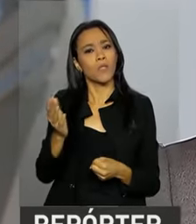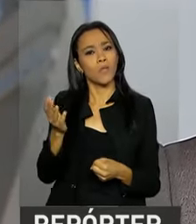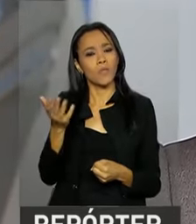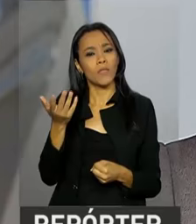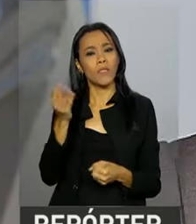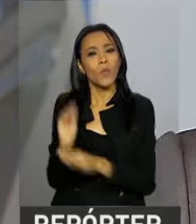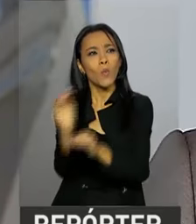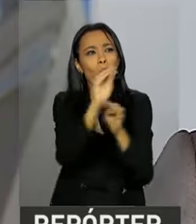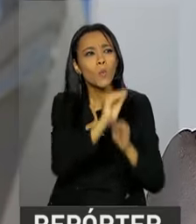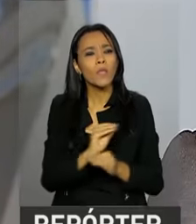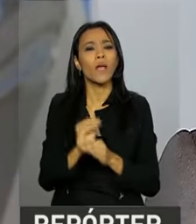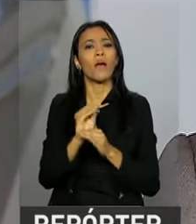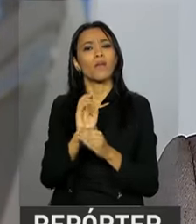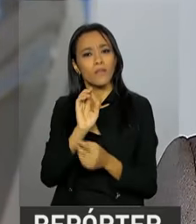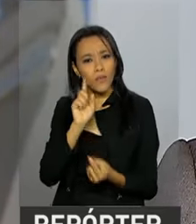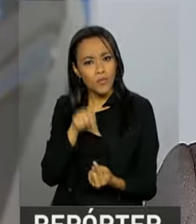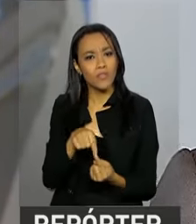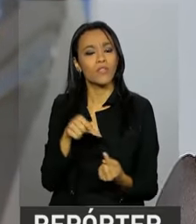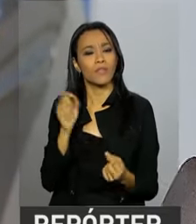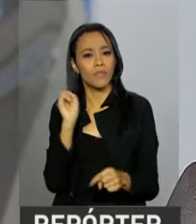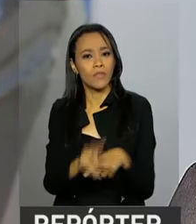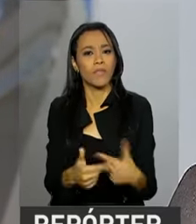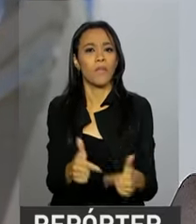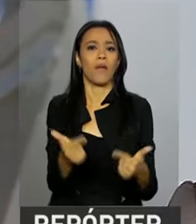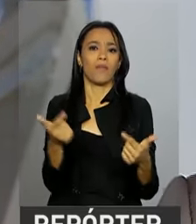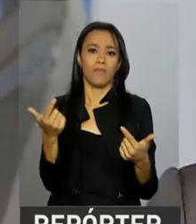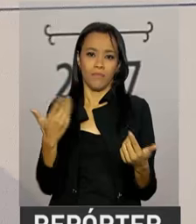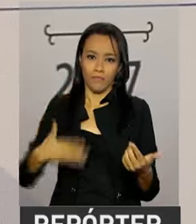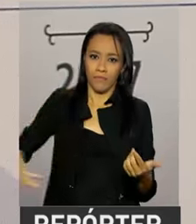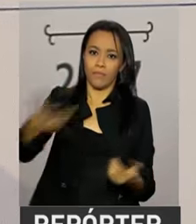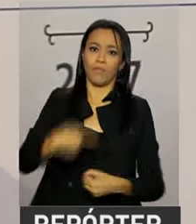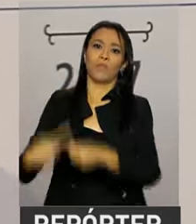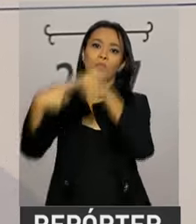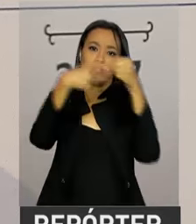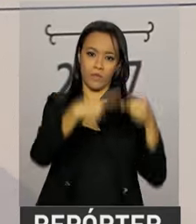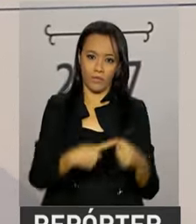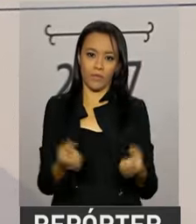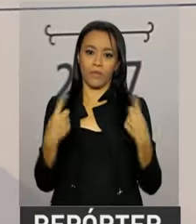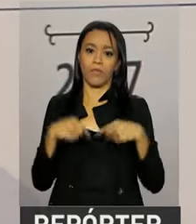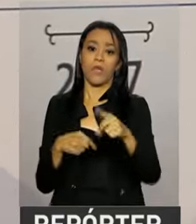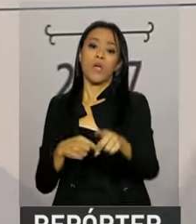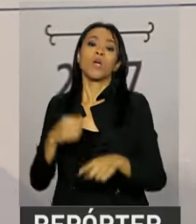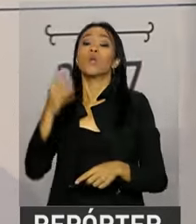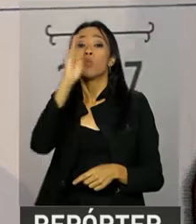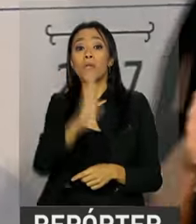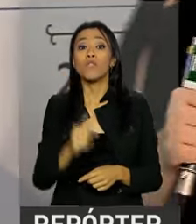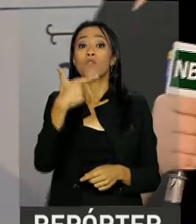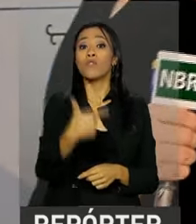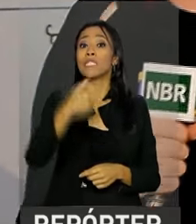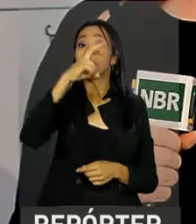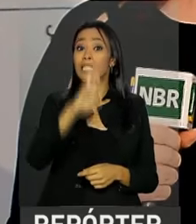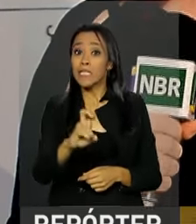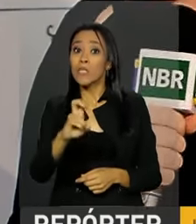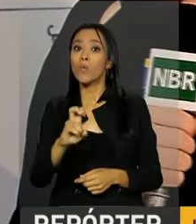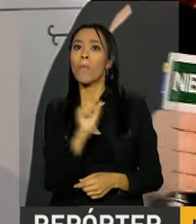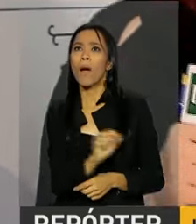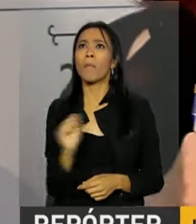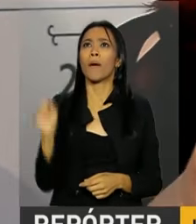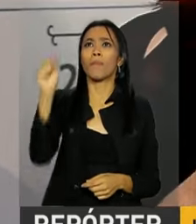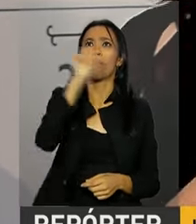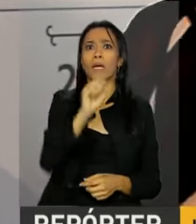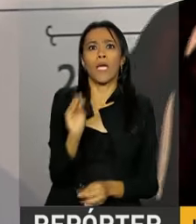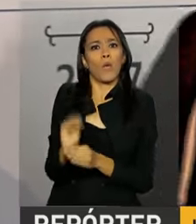de certamente gerar emprego e renda para os municípios. No Brasil, são 25 bens reconhecidos pela Unesco,